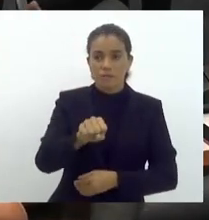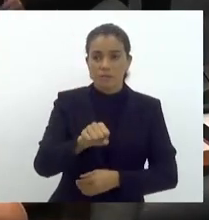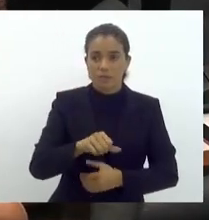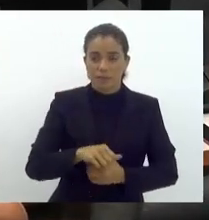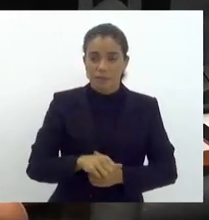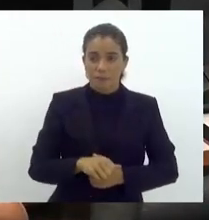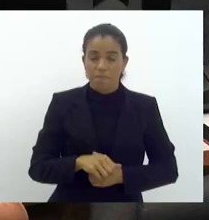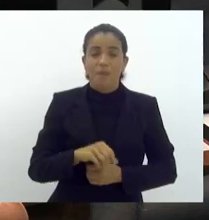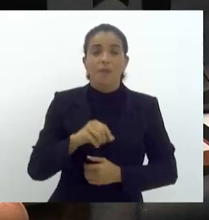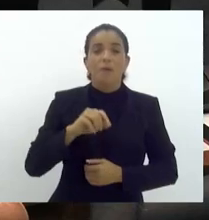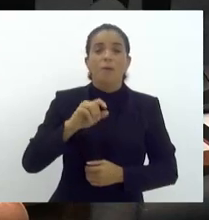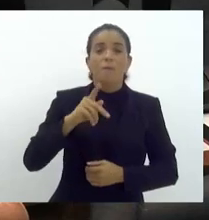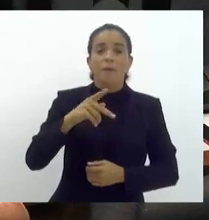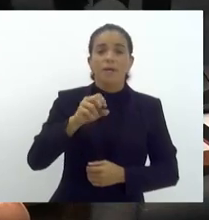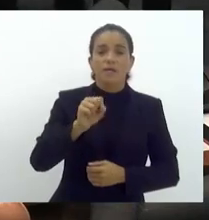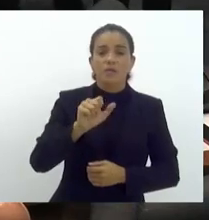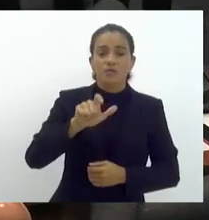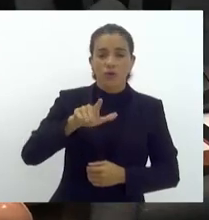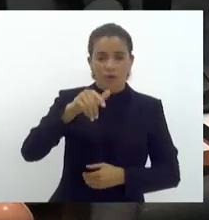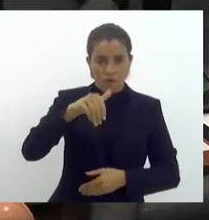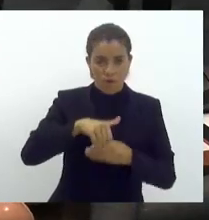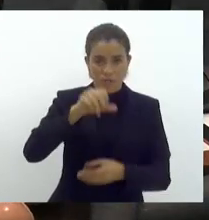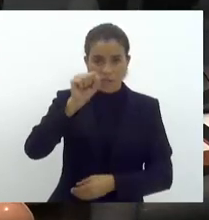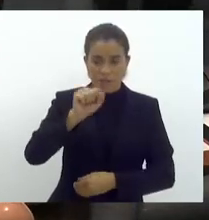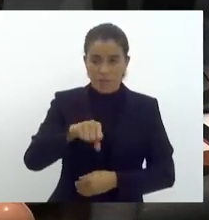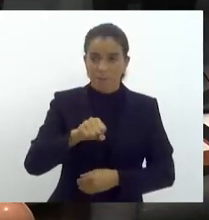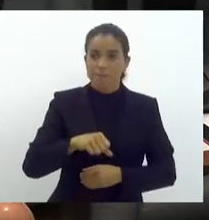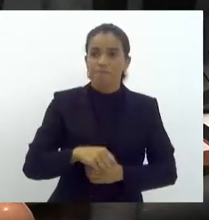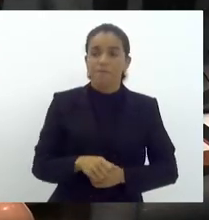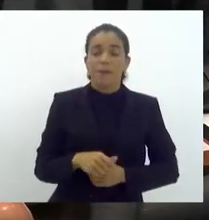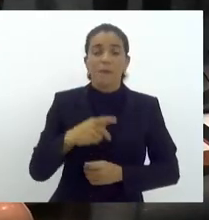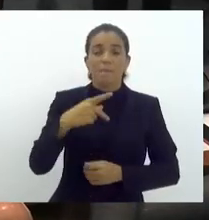bancada do pessoal encaminho voto sim muito obrigado deputado